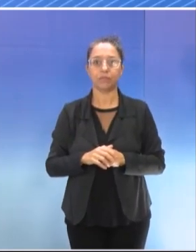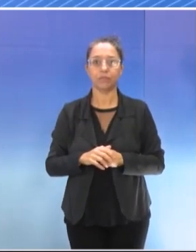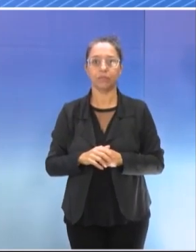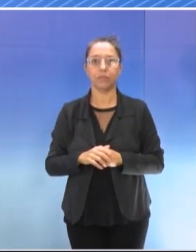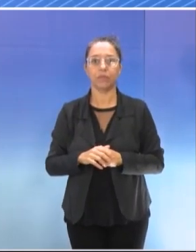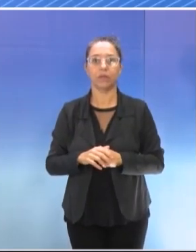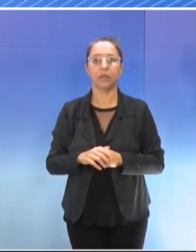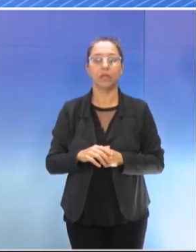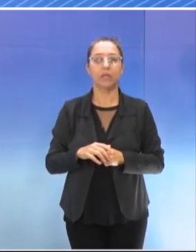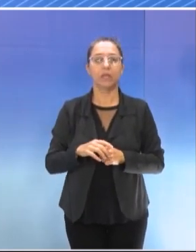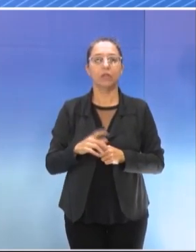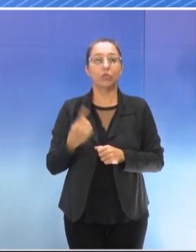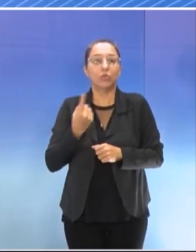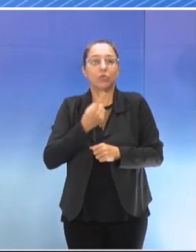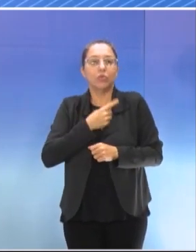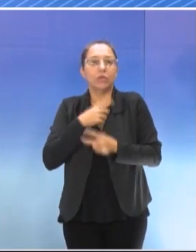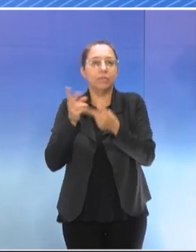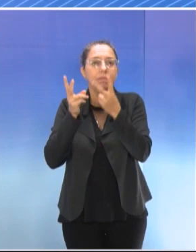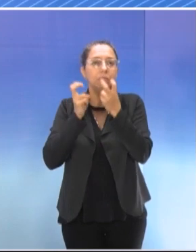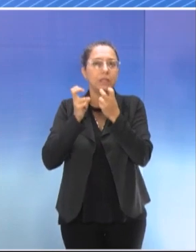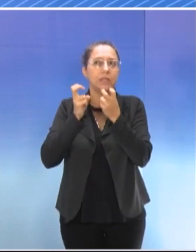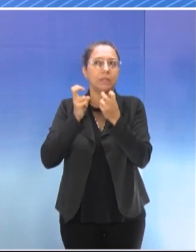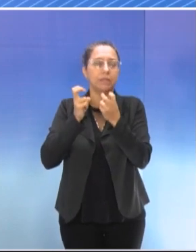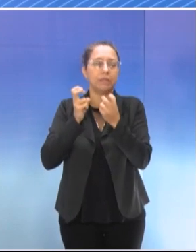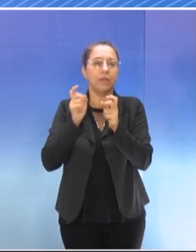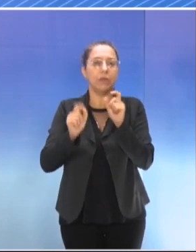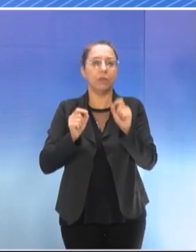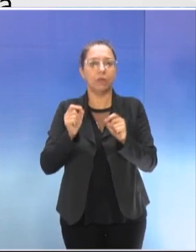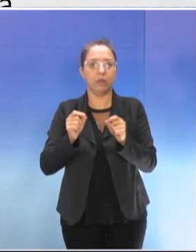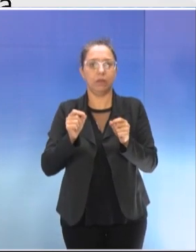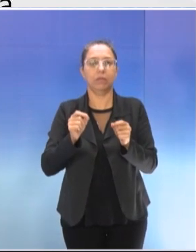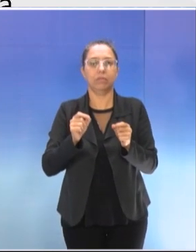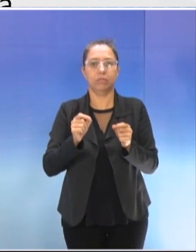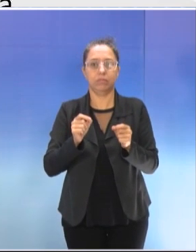nós fazermos uma leitura interpretativa, porque